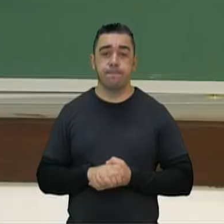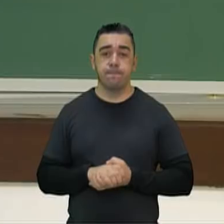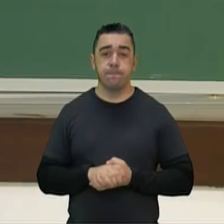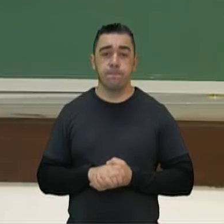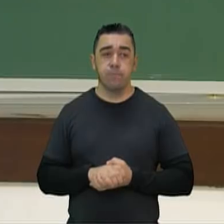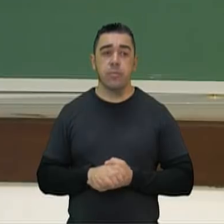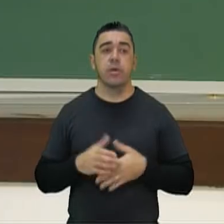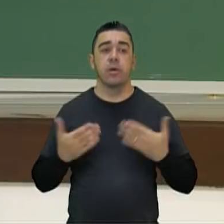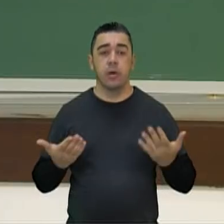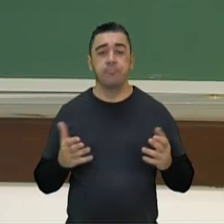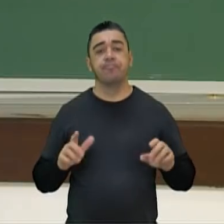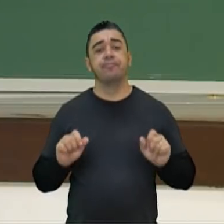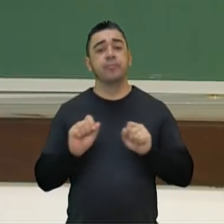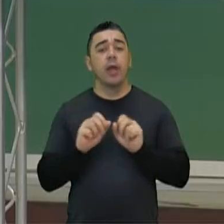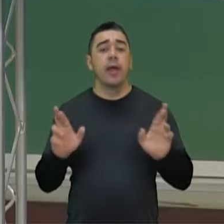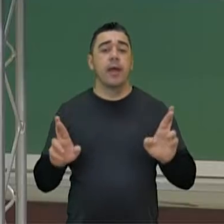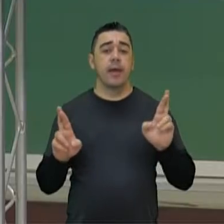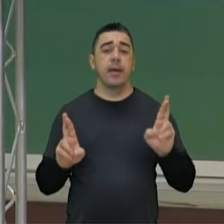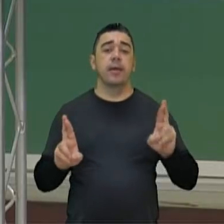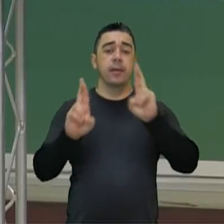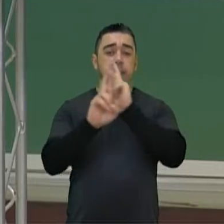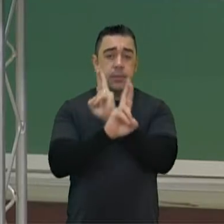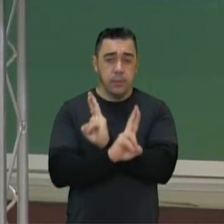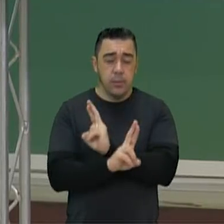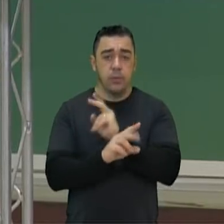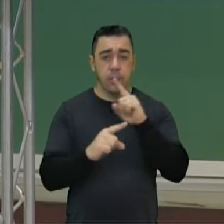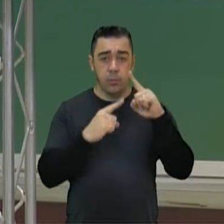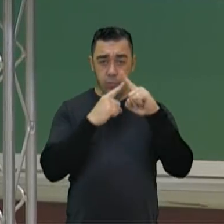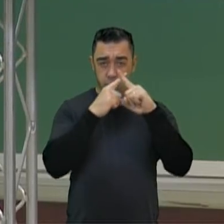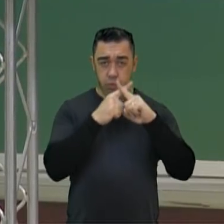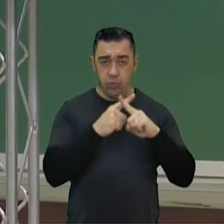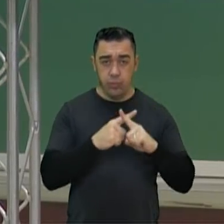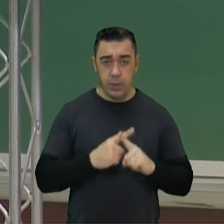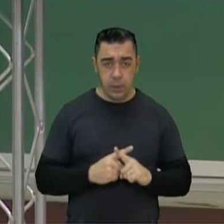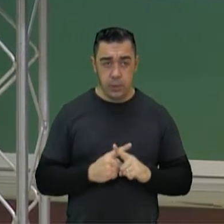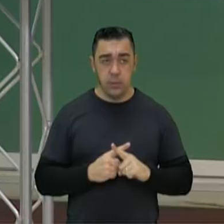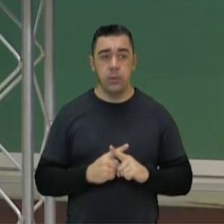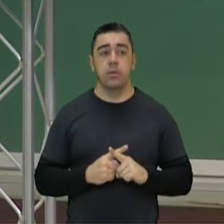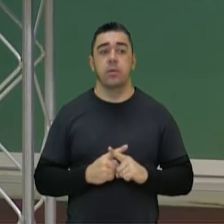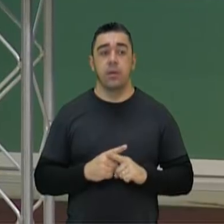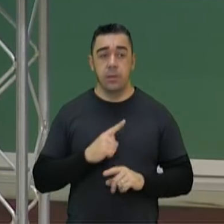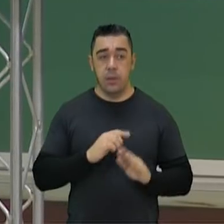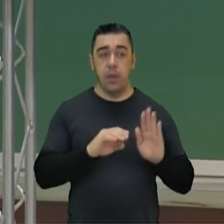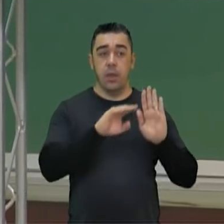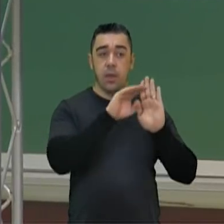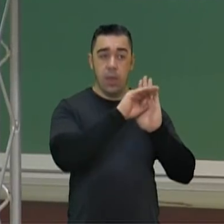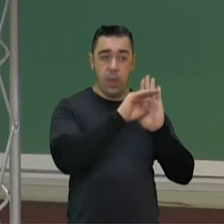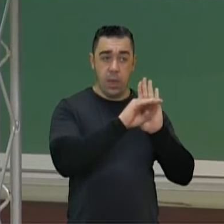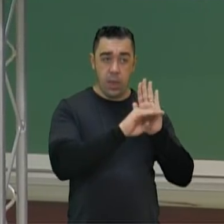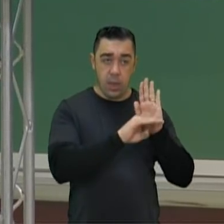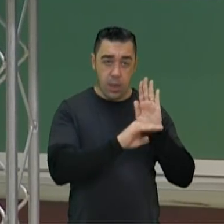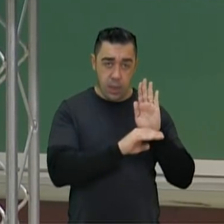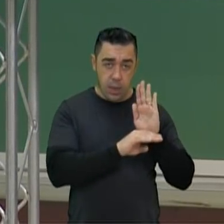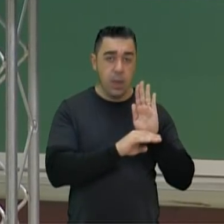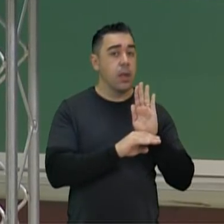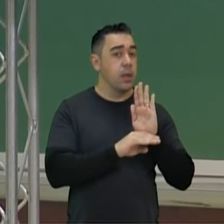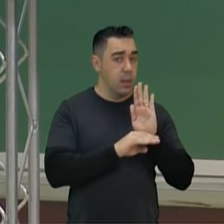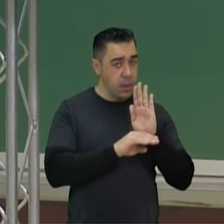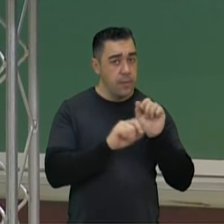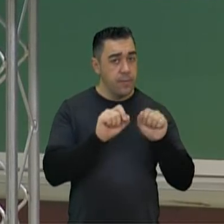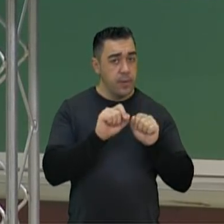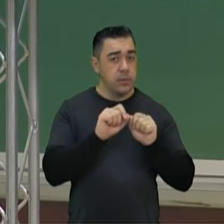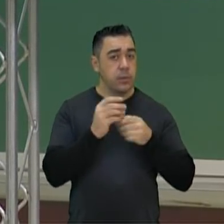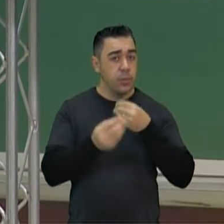A relação na multiplicação de números inteiros, ela tem uma regra das práticas dos